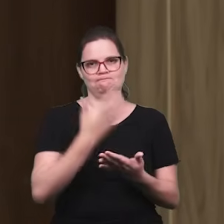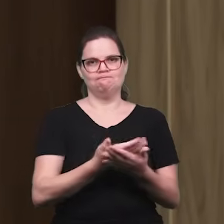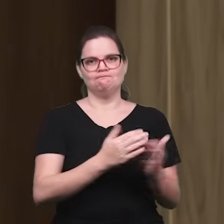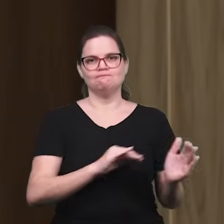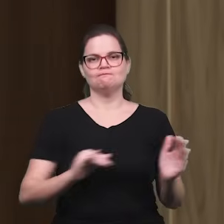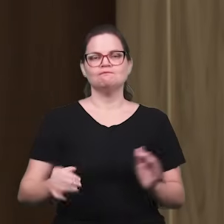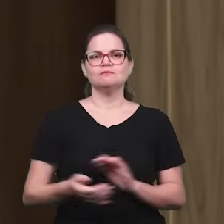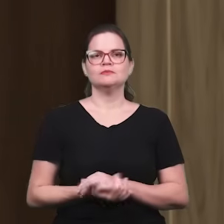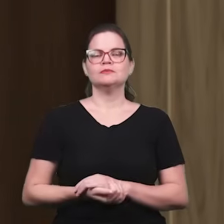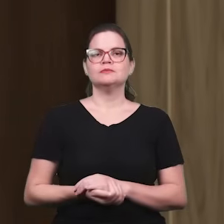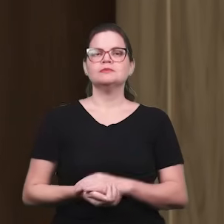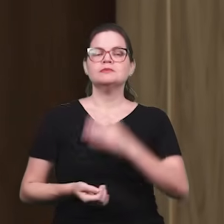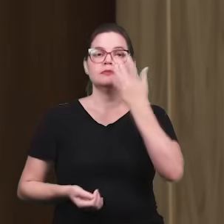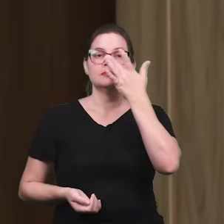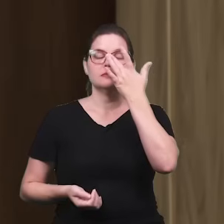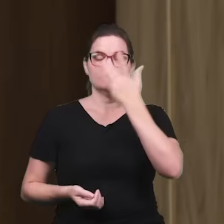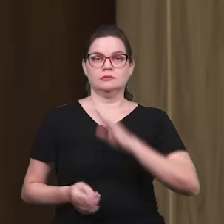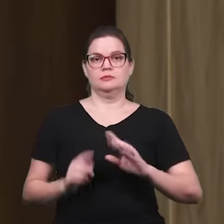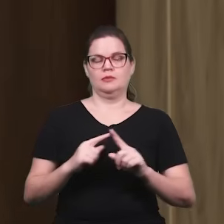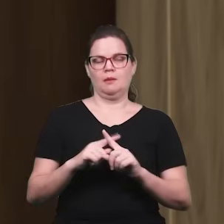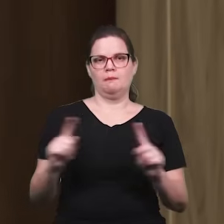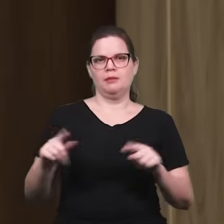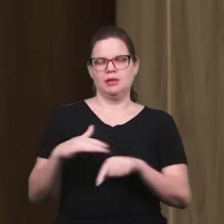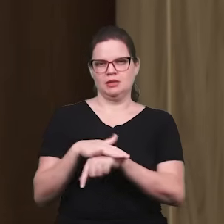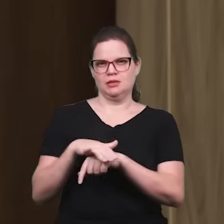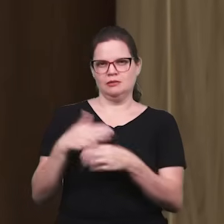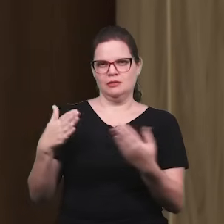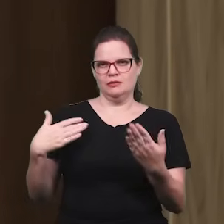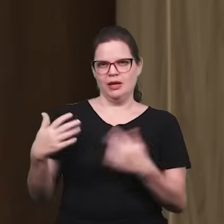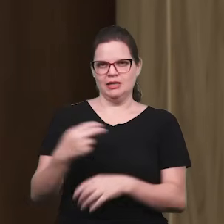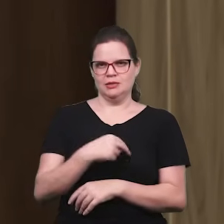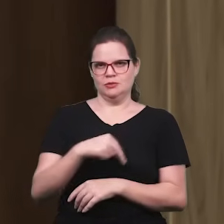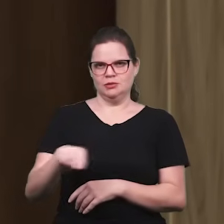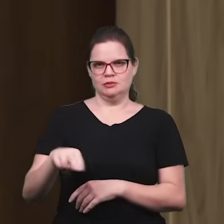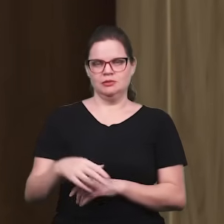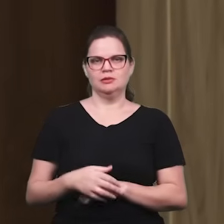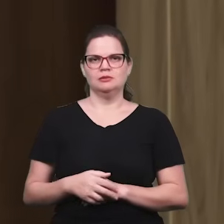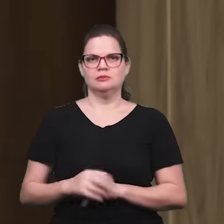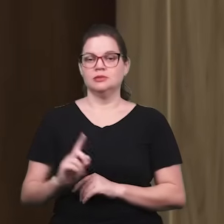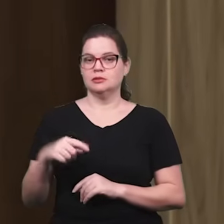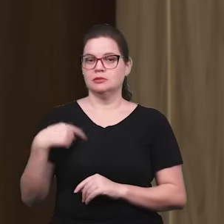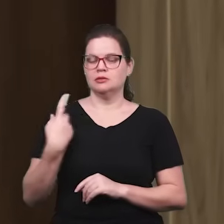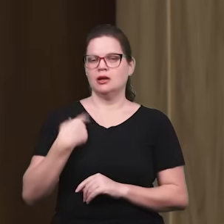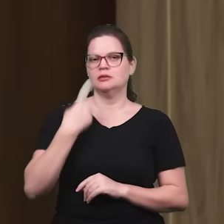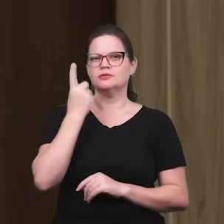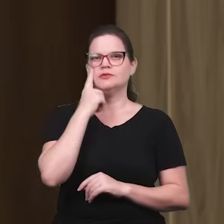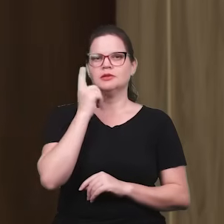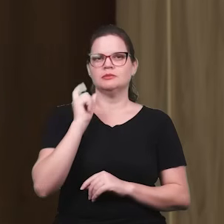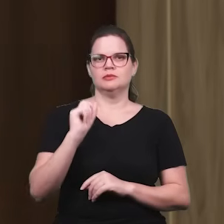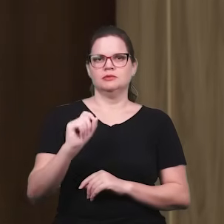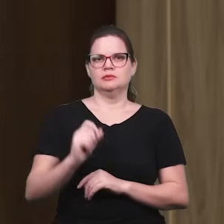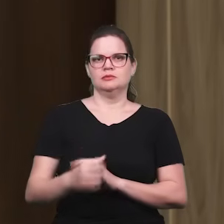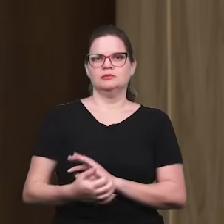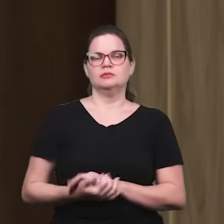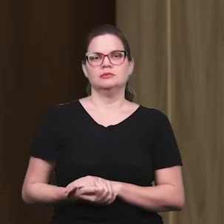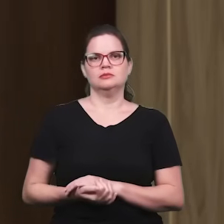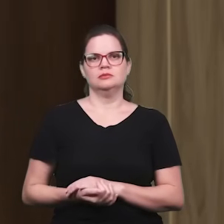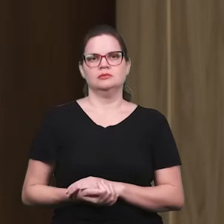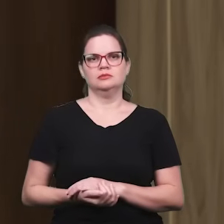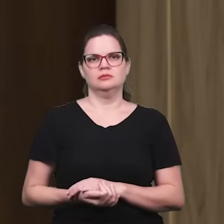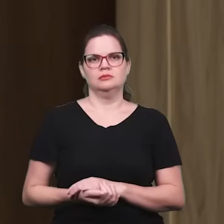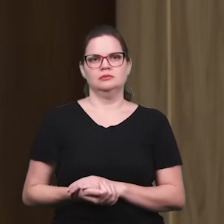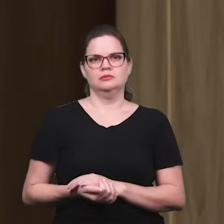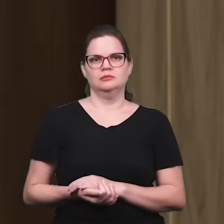só, nesse diálogo aqui com Nicodemos, nós vemos que o